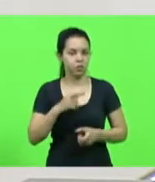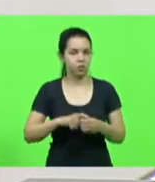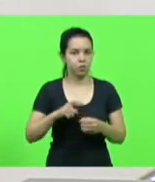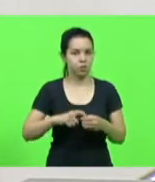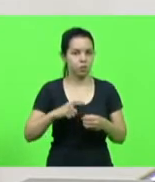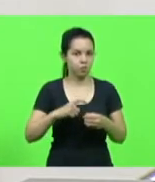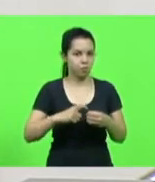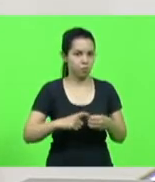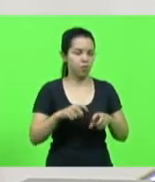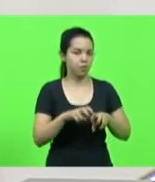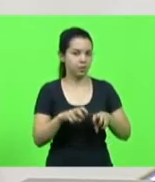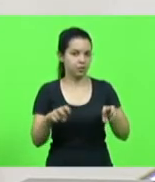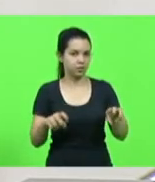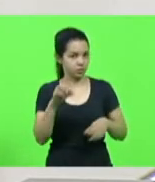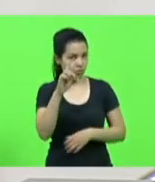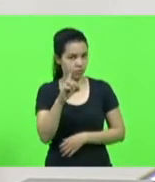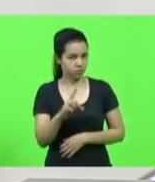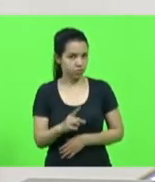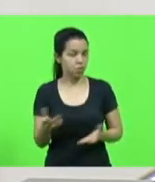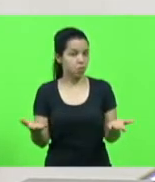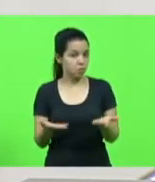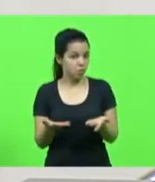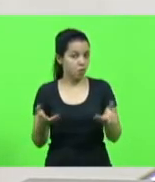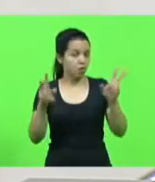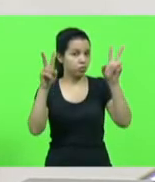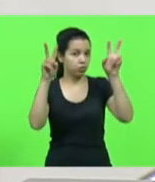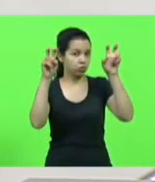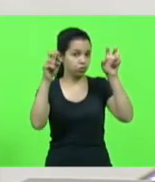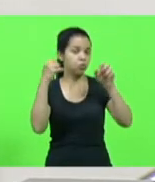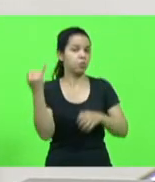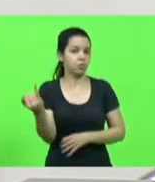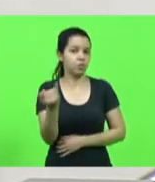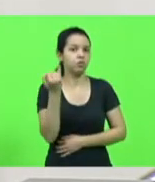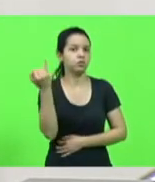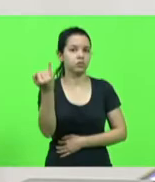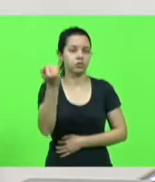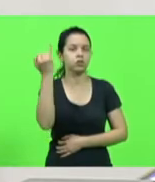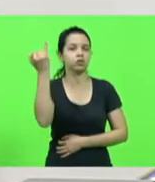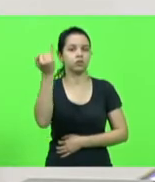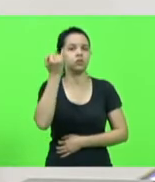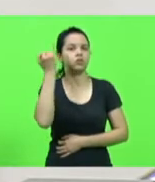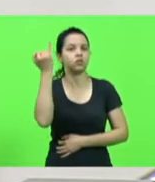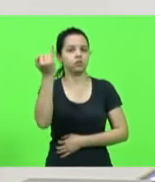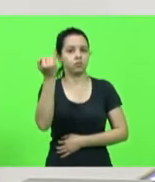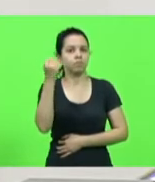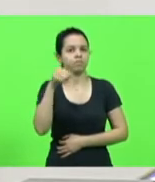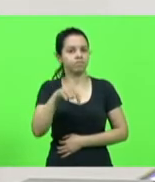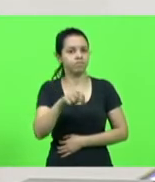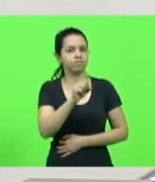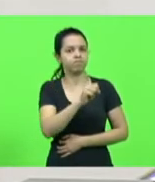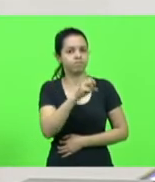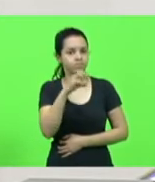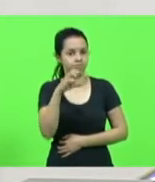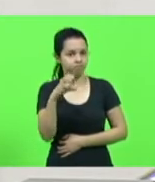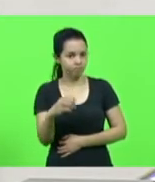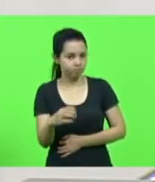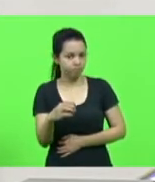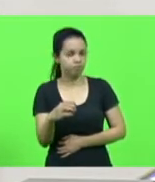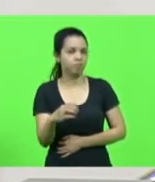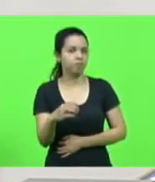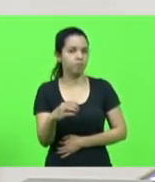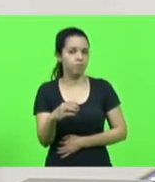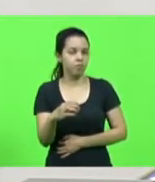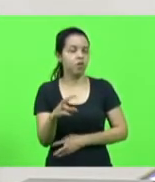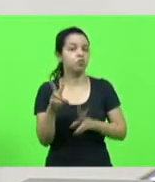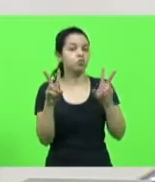diretora, hoje eu trago um assunto bastante pontual, mas de extrema relevância para o Estado de Santa Catarina, que envolve